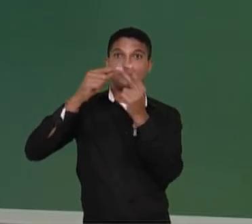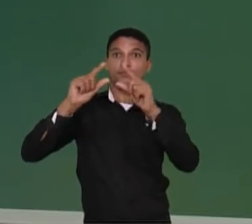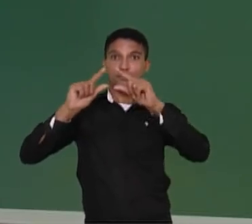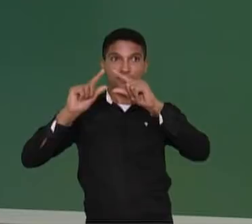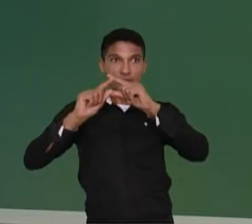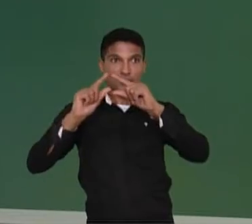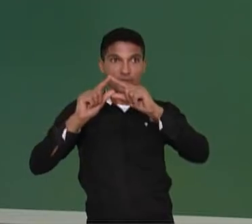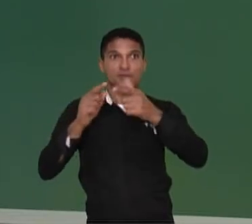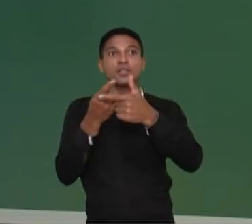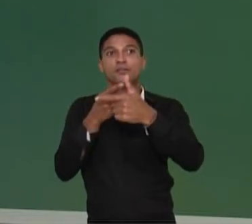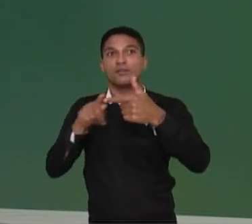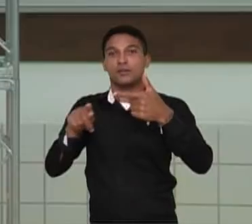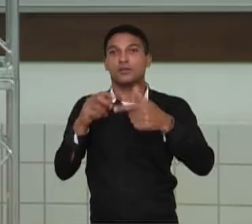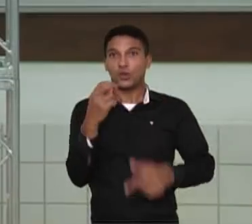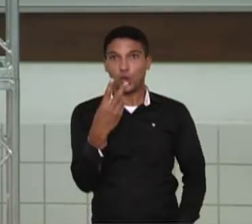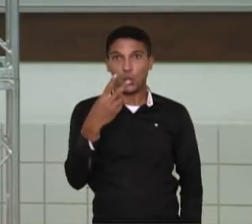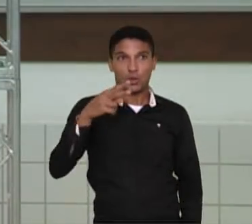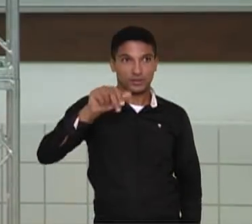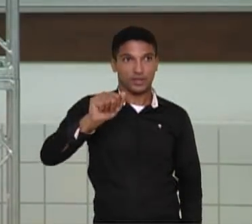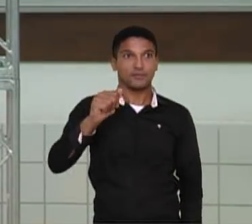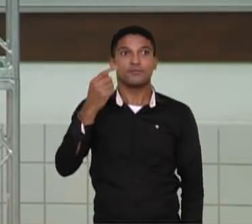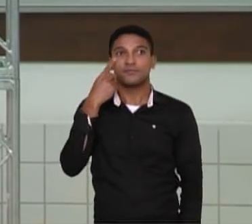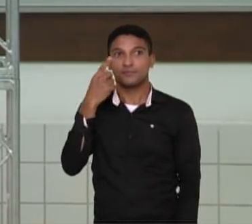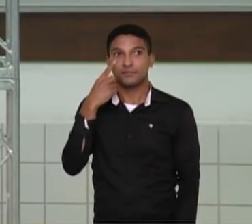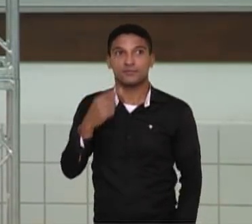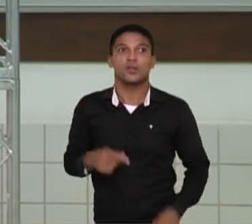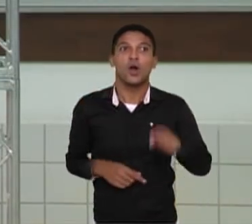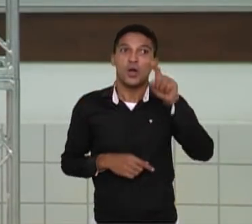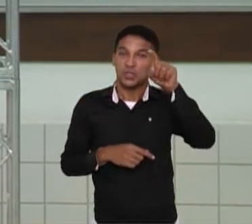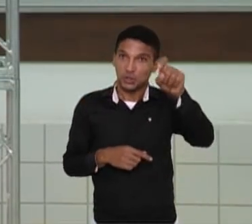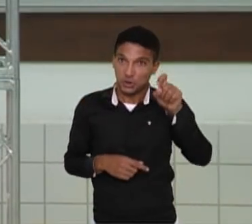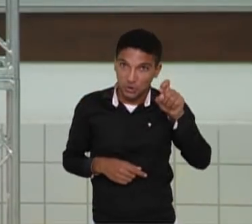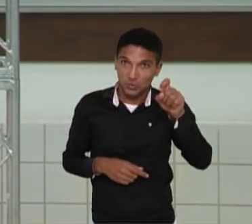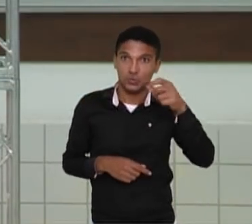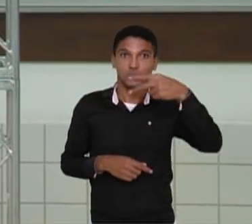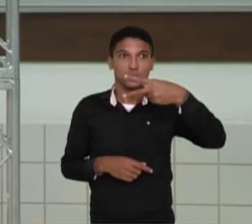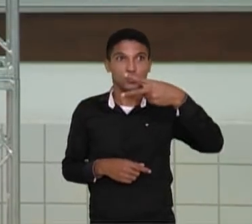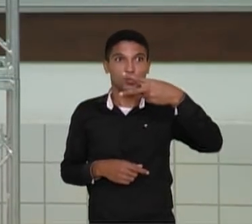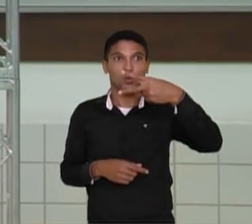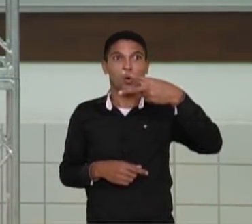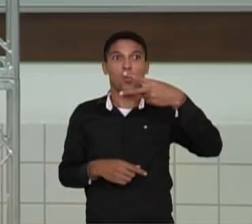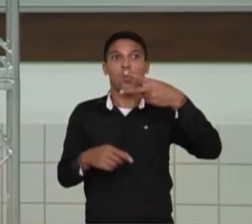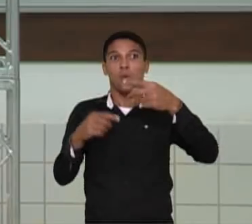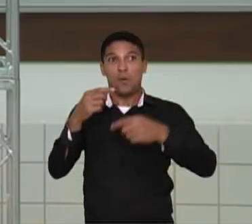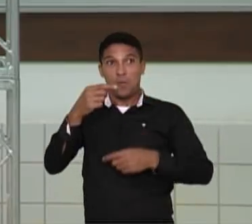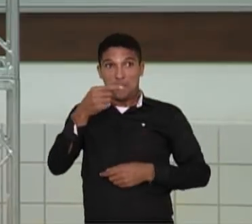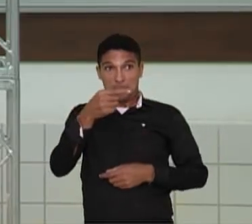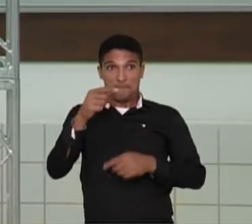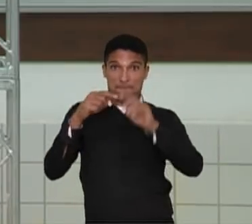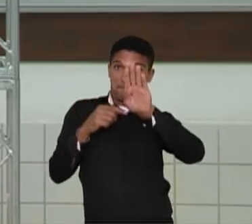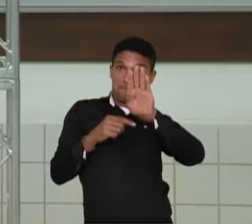Raiz quadrada de 8. Olha só, o meu raiz de 8,